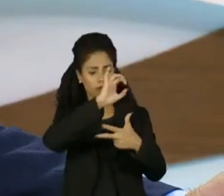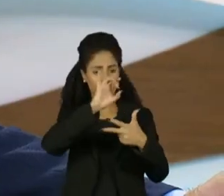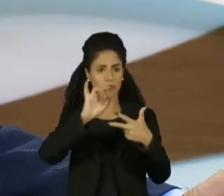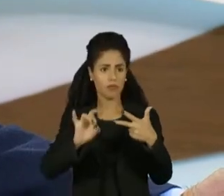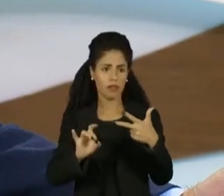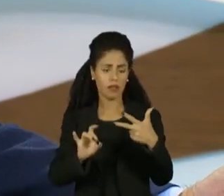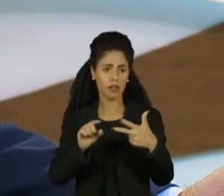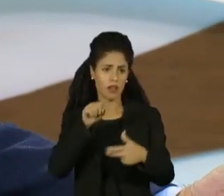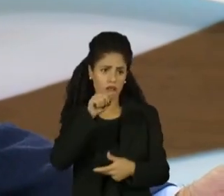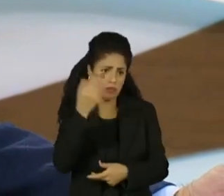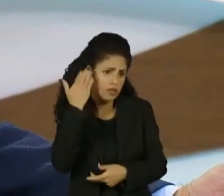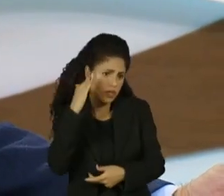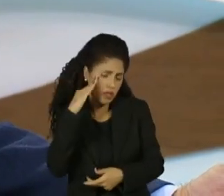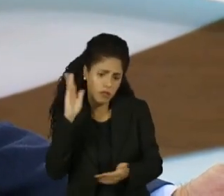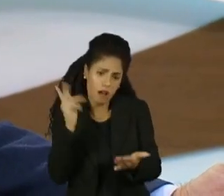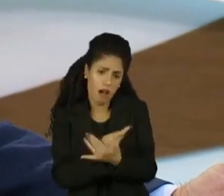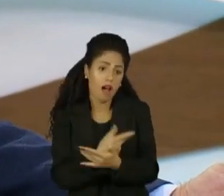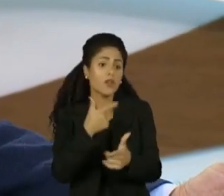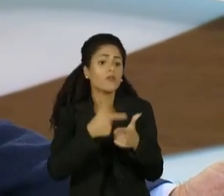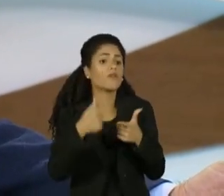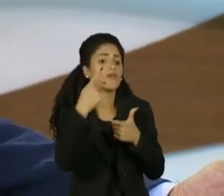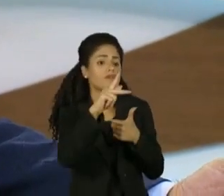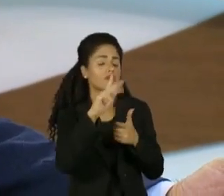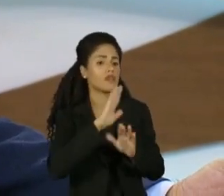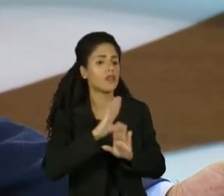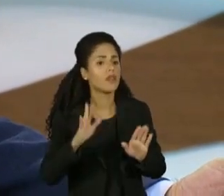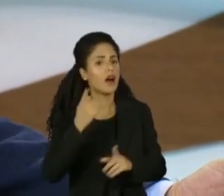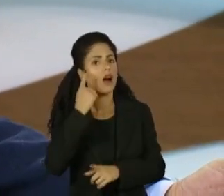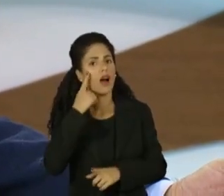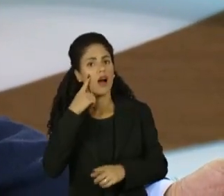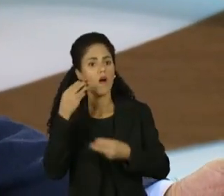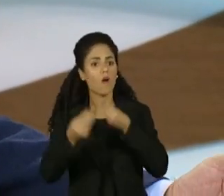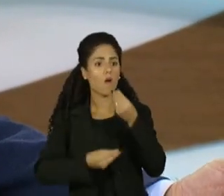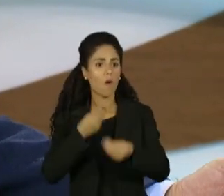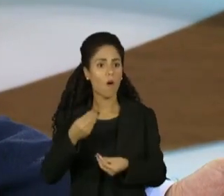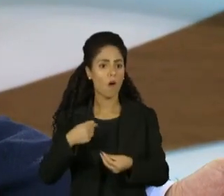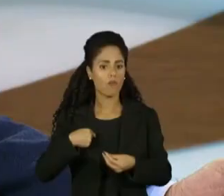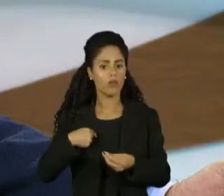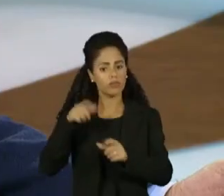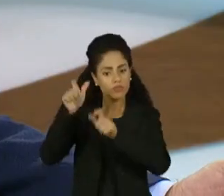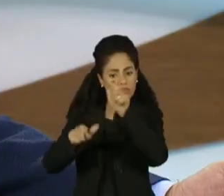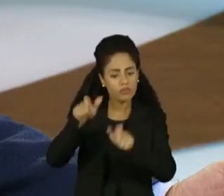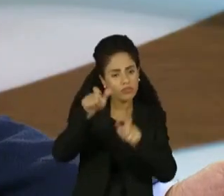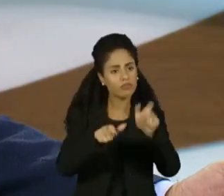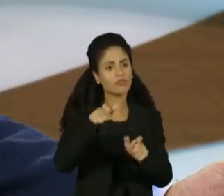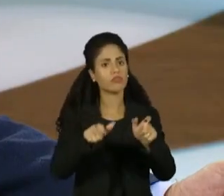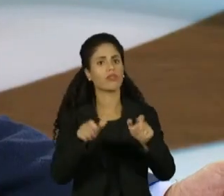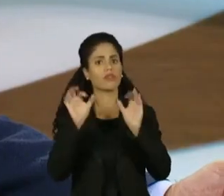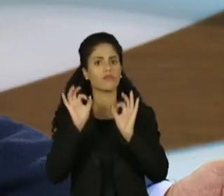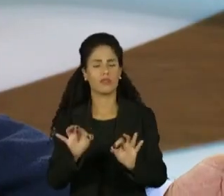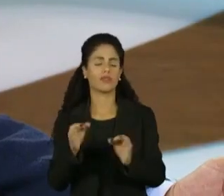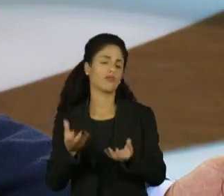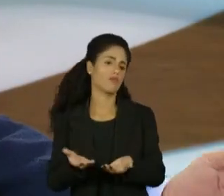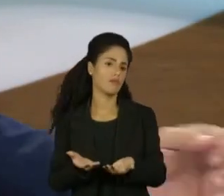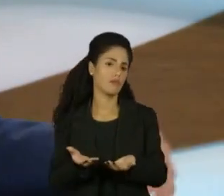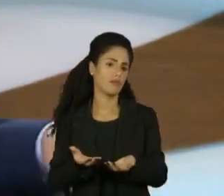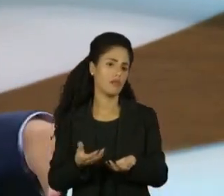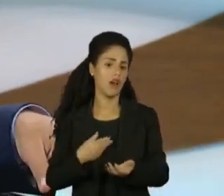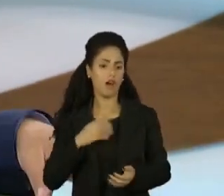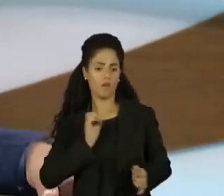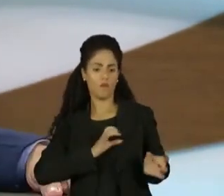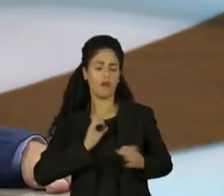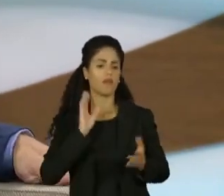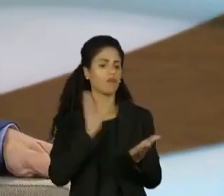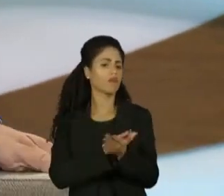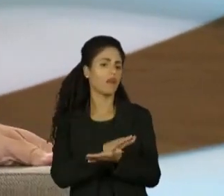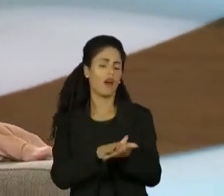muito. Eu estou falando de independência, eu estou falando da possibilidade de que a prerrogativa parlamentar seja exercida com altivez, sem receio.